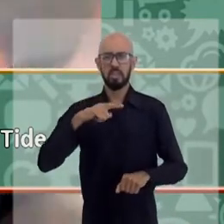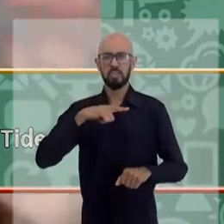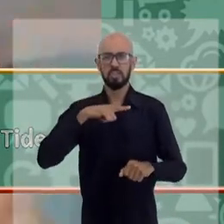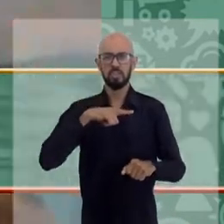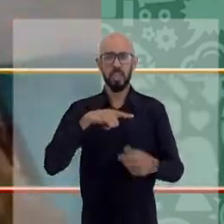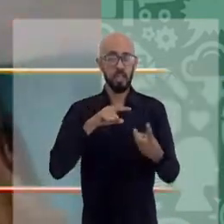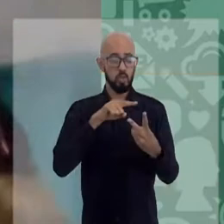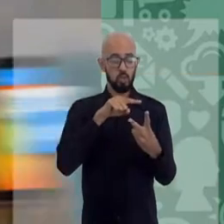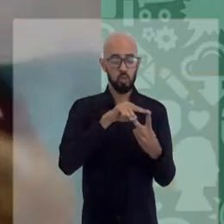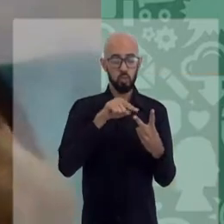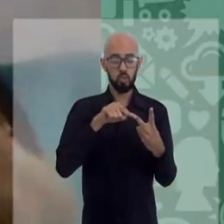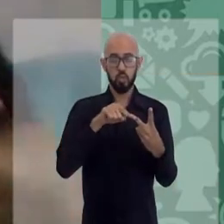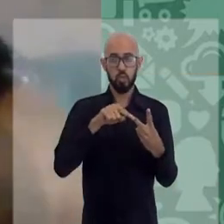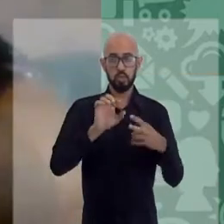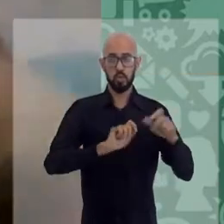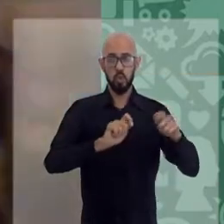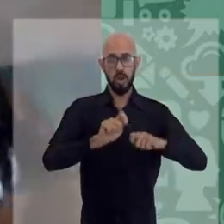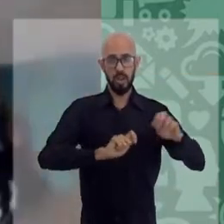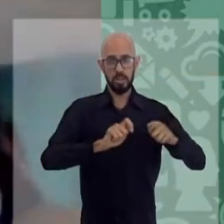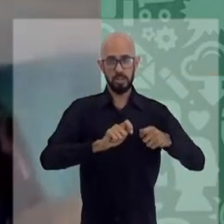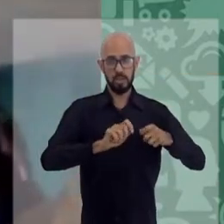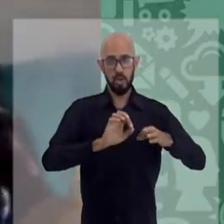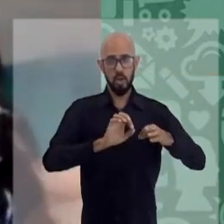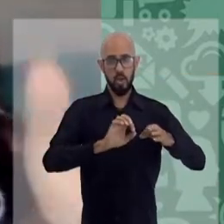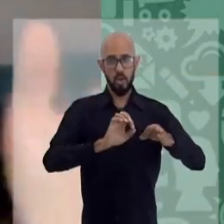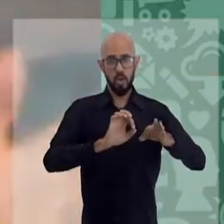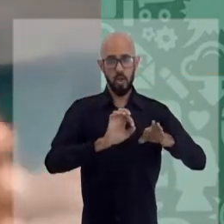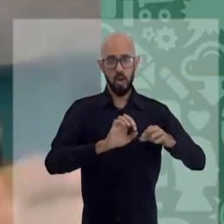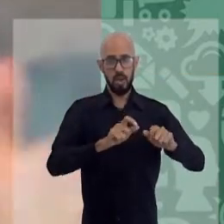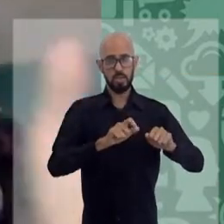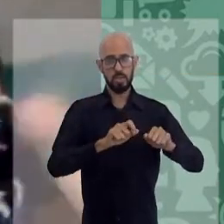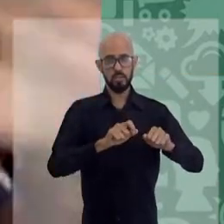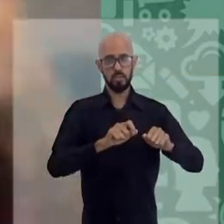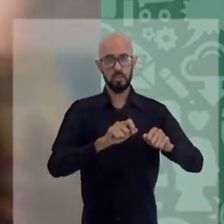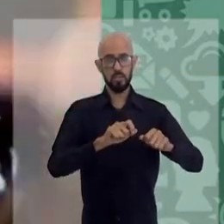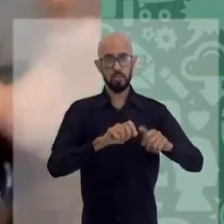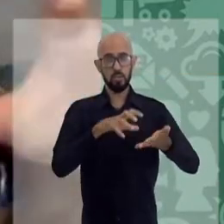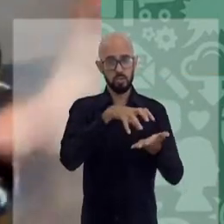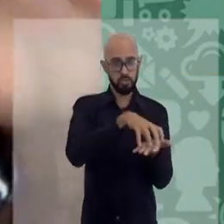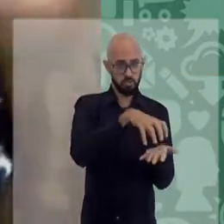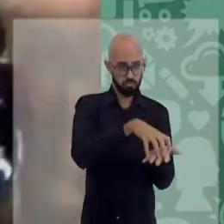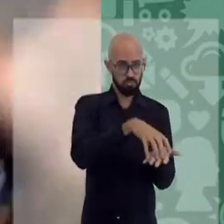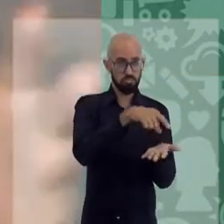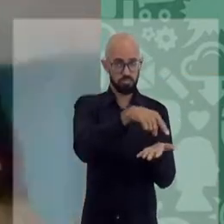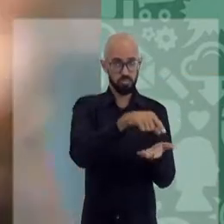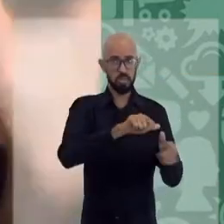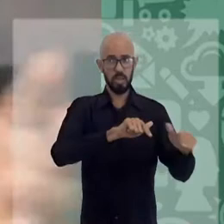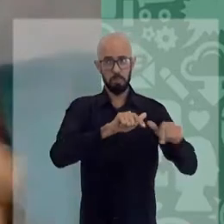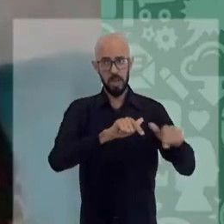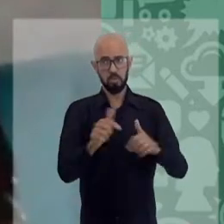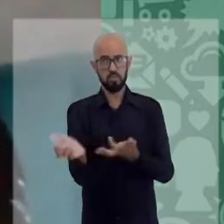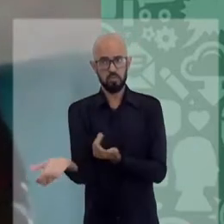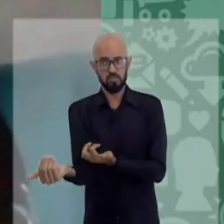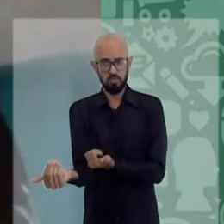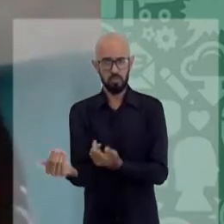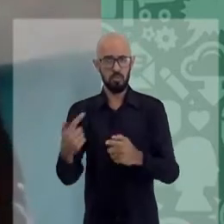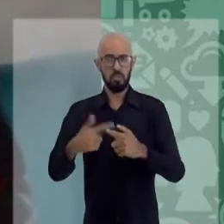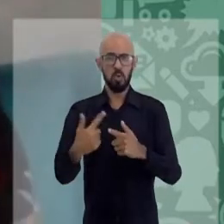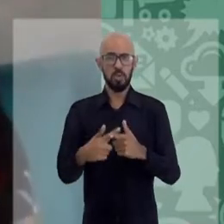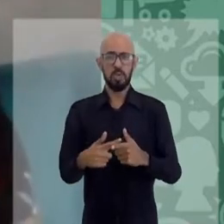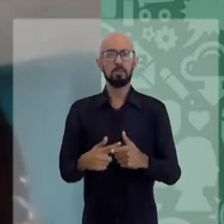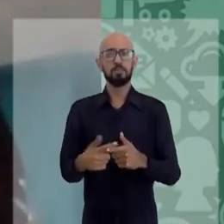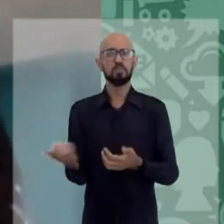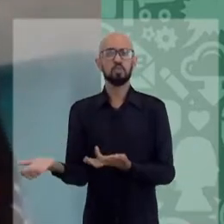duas organizações que trabalham com o que a gente chama de juventudes, né? Que a juventude lá não é locada, não é uma coisa